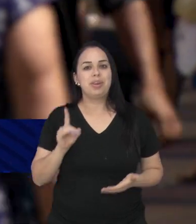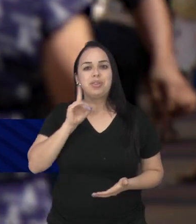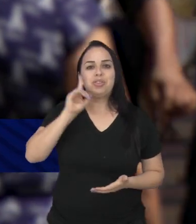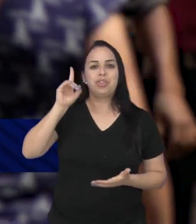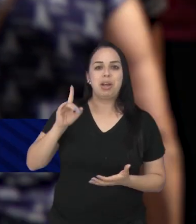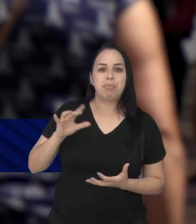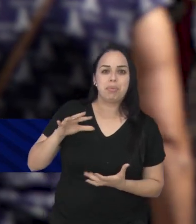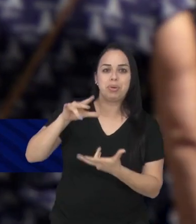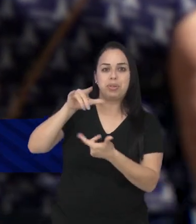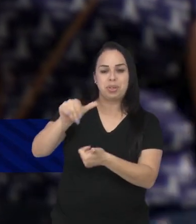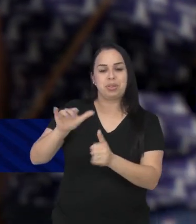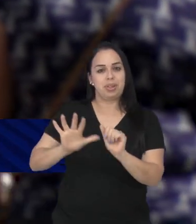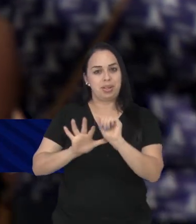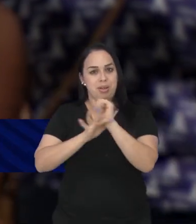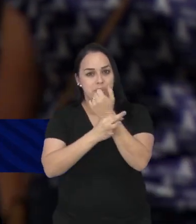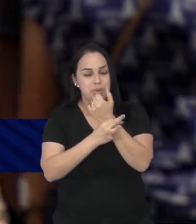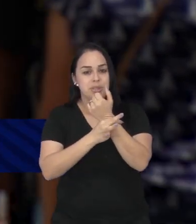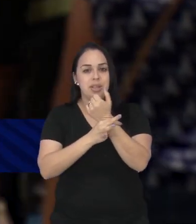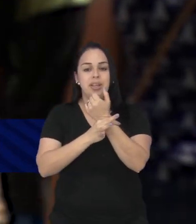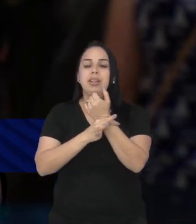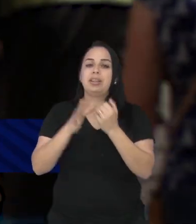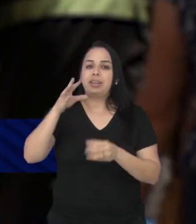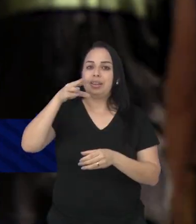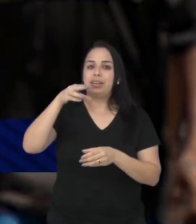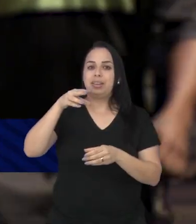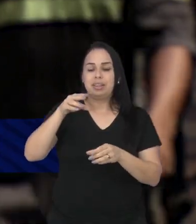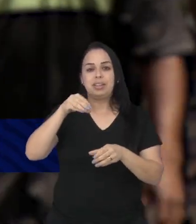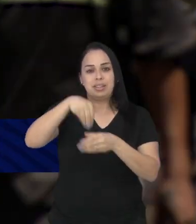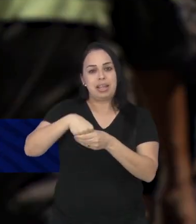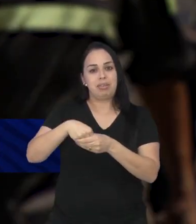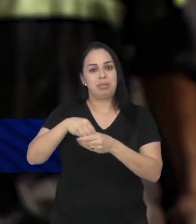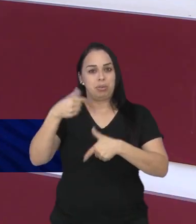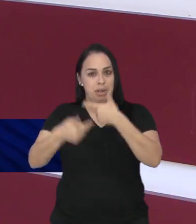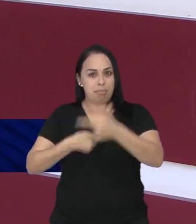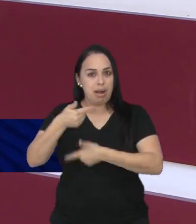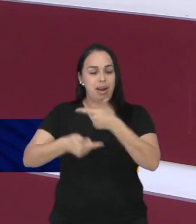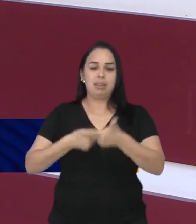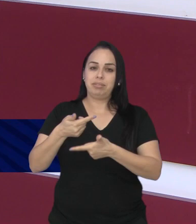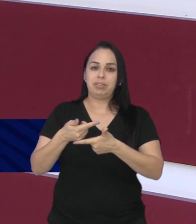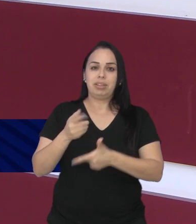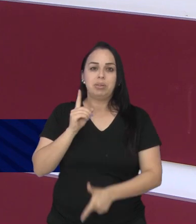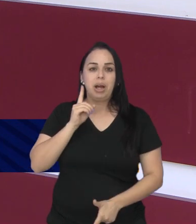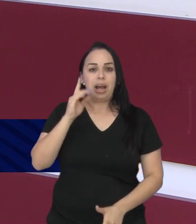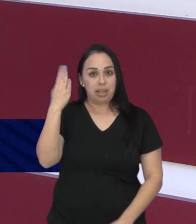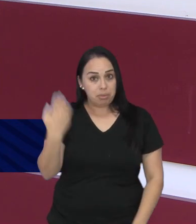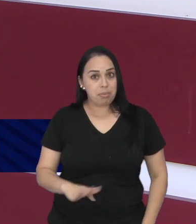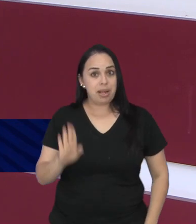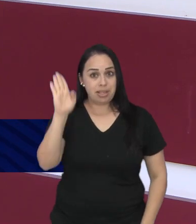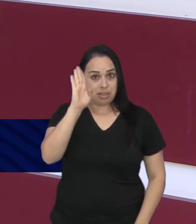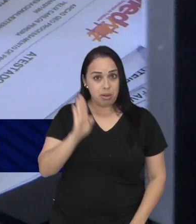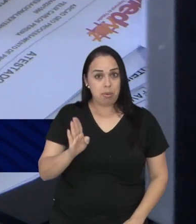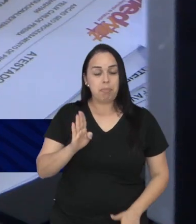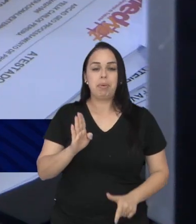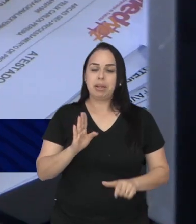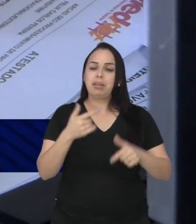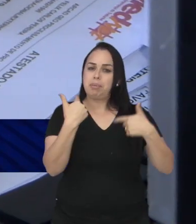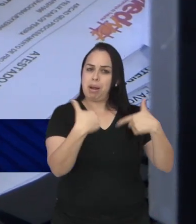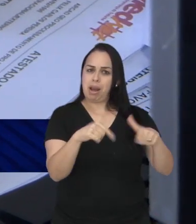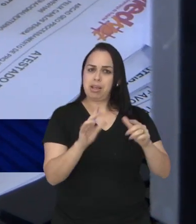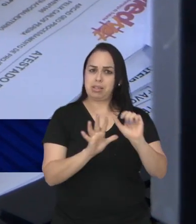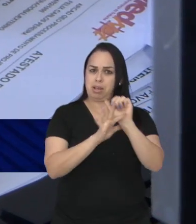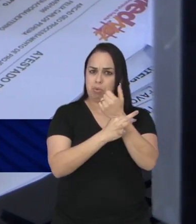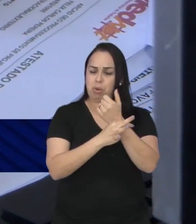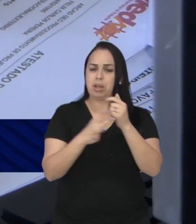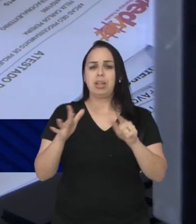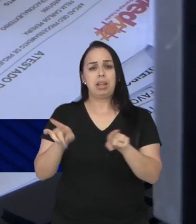Dia Mundial de Segurança e Saúde no Trabalho. No Brasil, a data foi criada para chamar a atenção para o trabalho